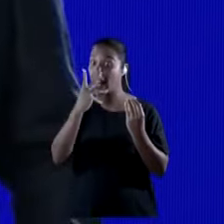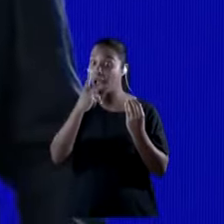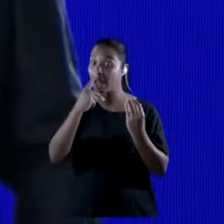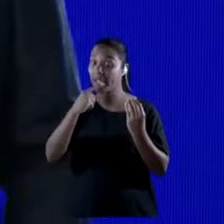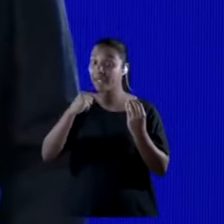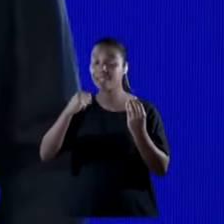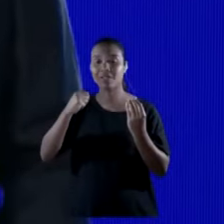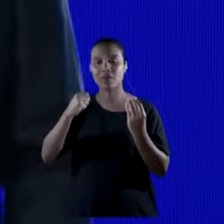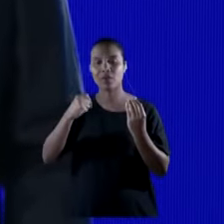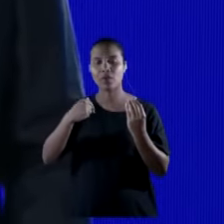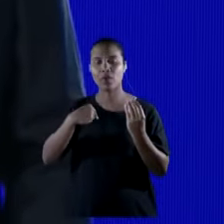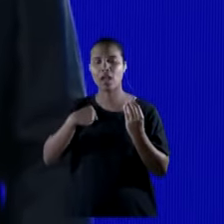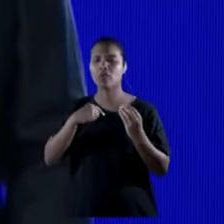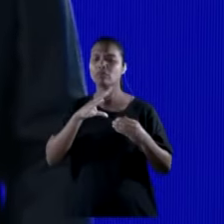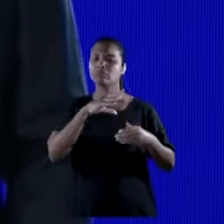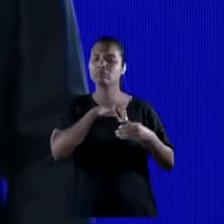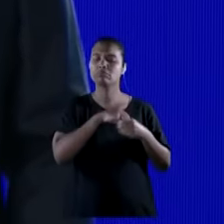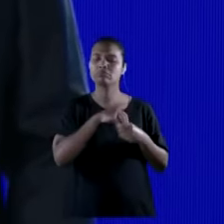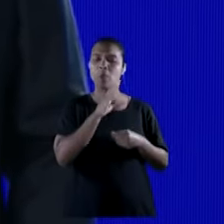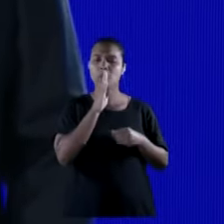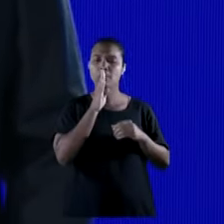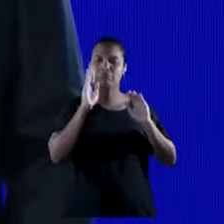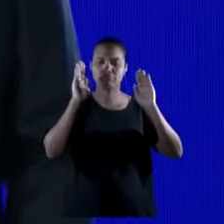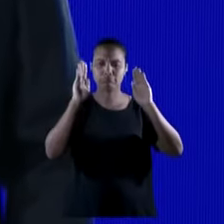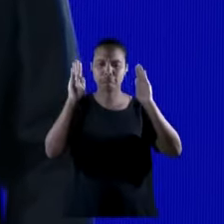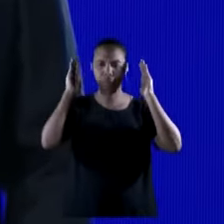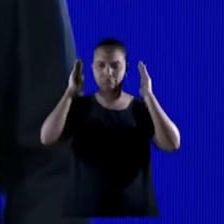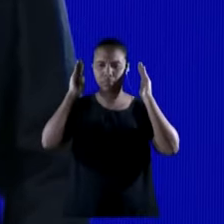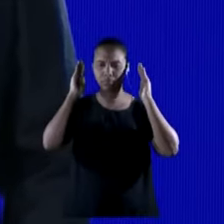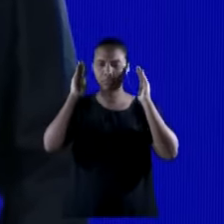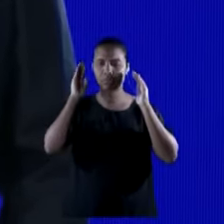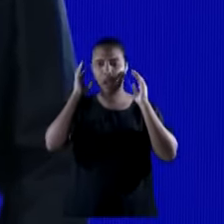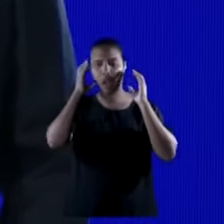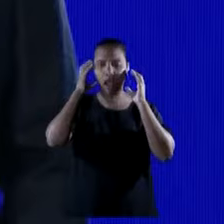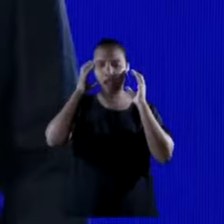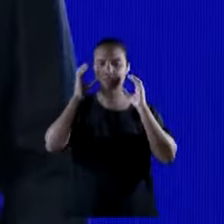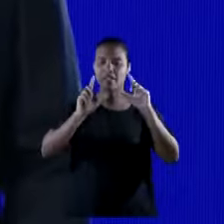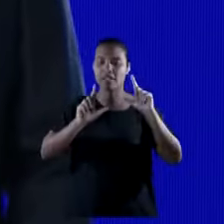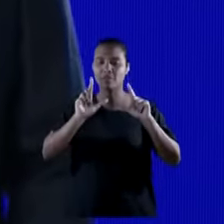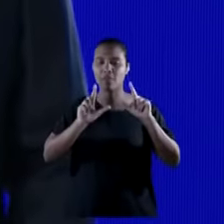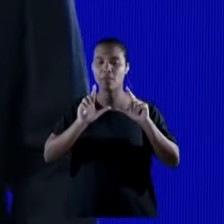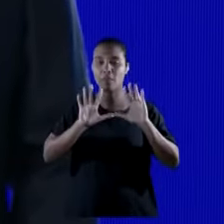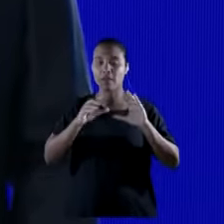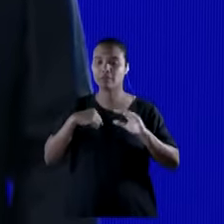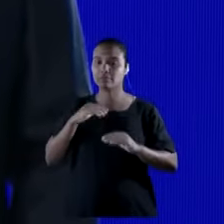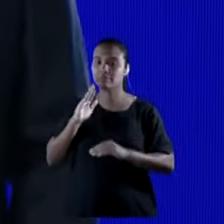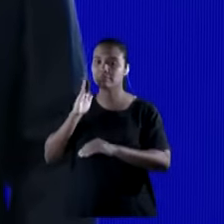exatamente estúdio, rádio e televisão. Descobri a pólvora ontem, sábado.